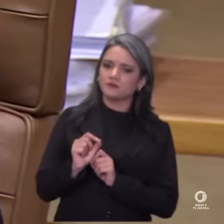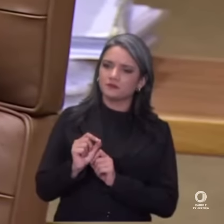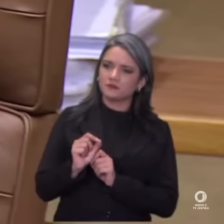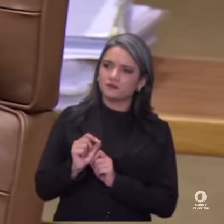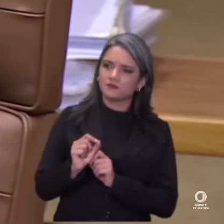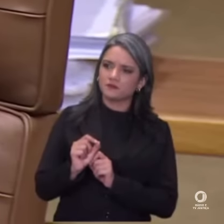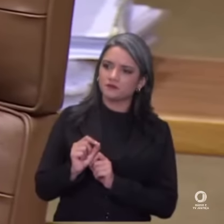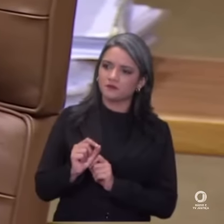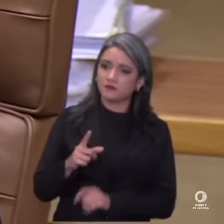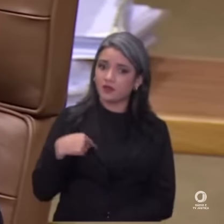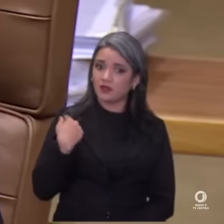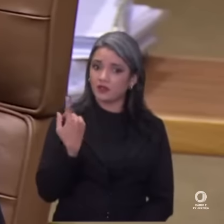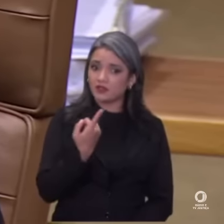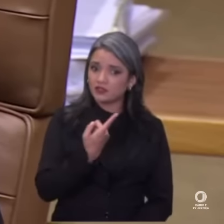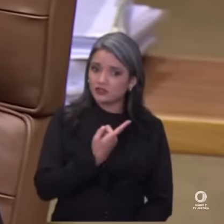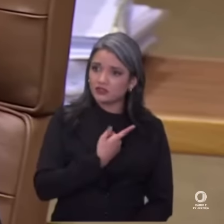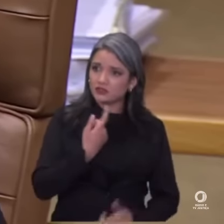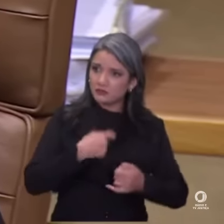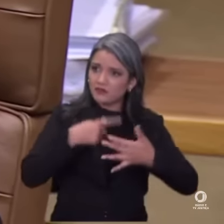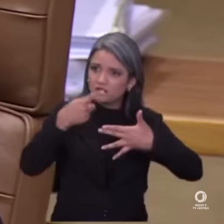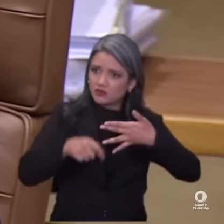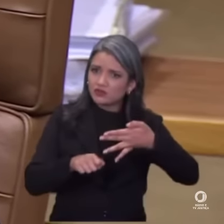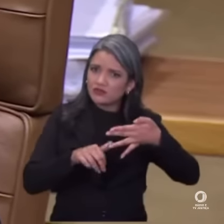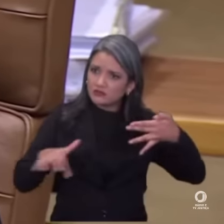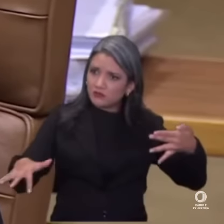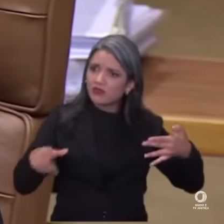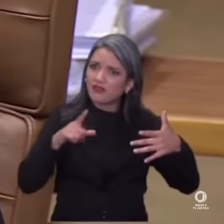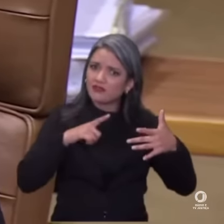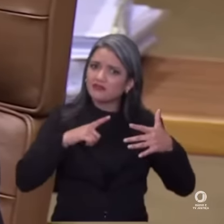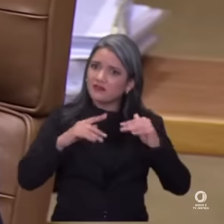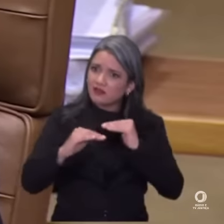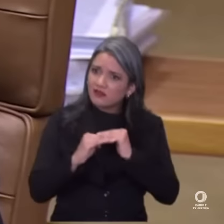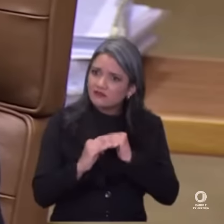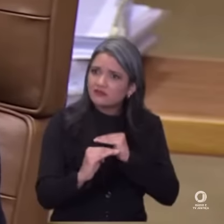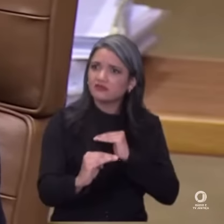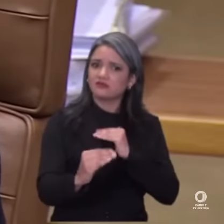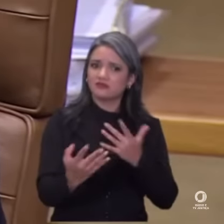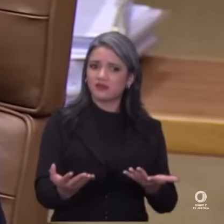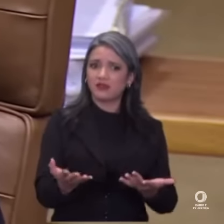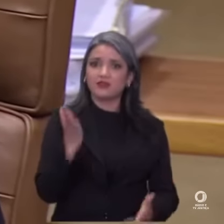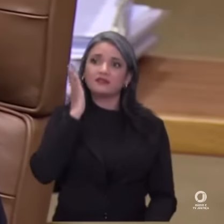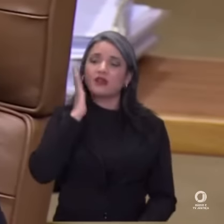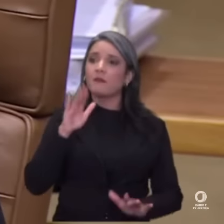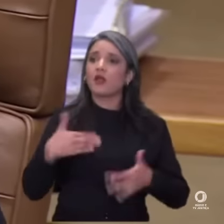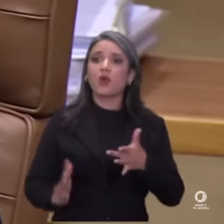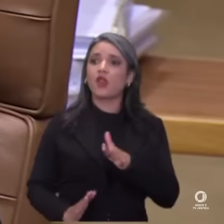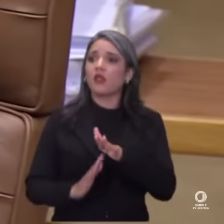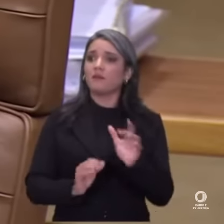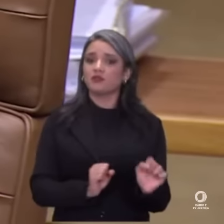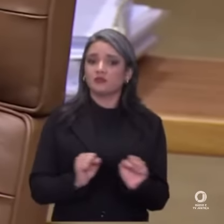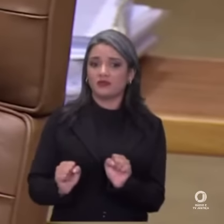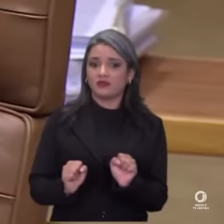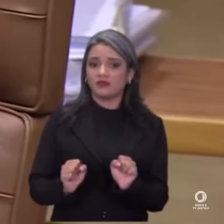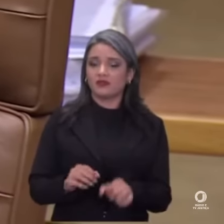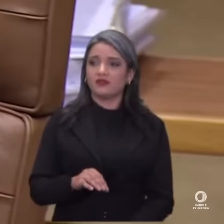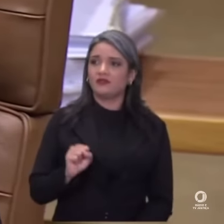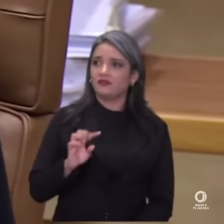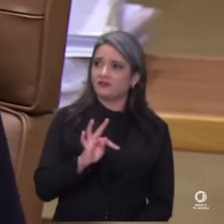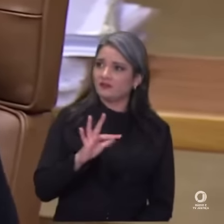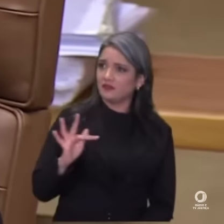ser coerente na nossa jurisprudência e, às vezes, reconhecer os limites dos nossos poderes. O Supremo pode muito, mas não pode